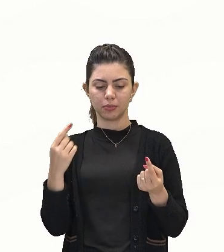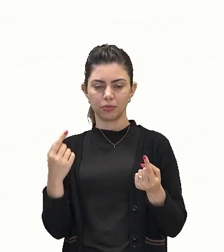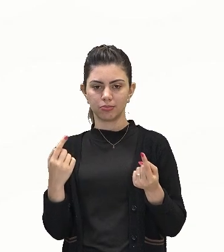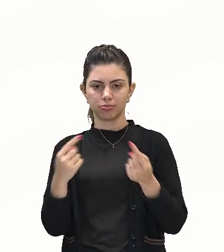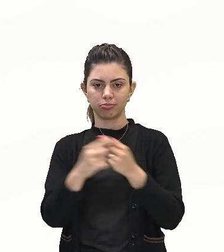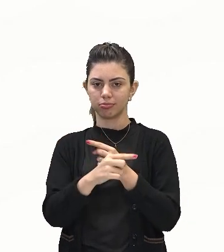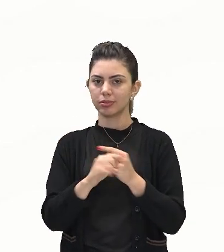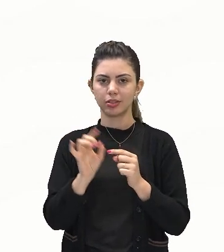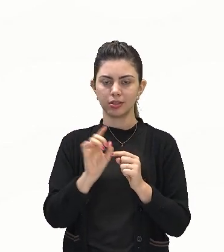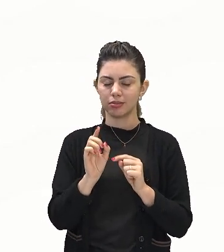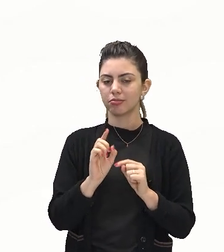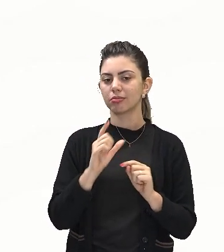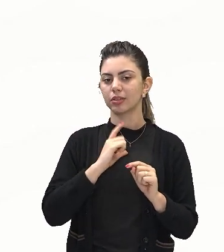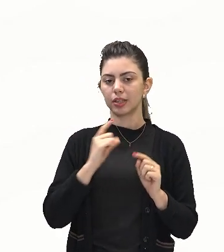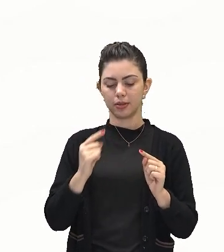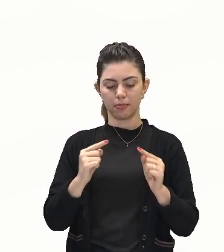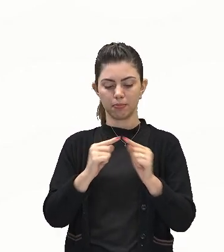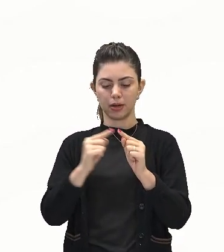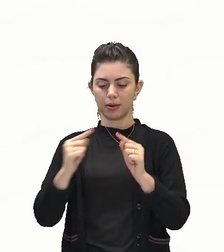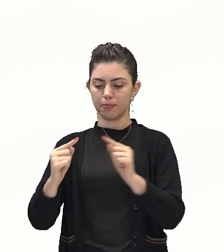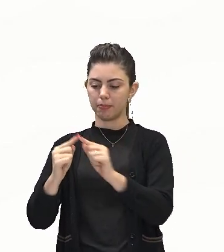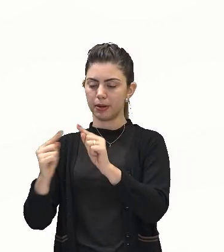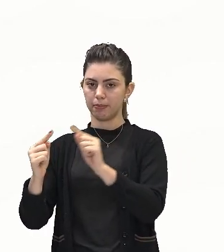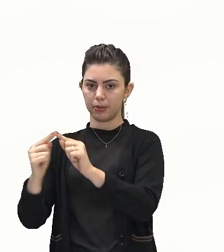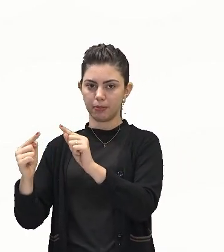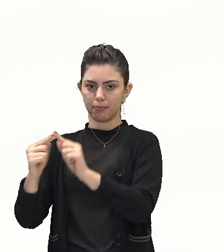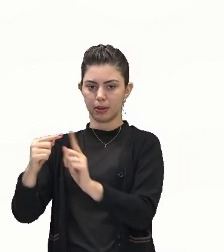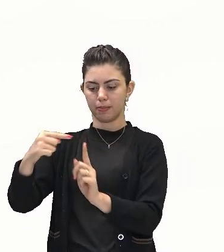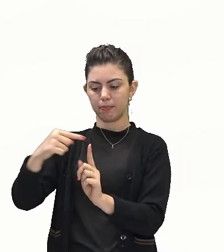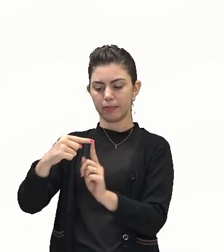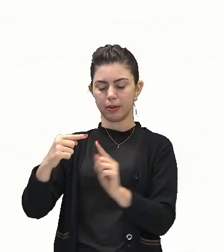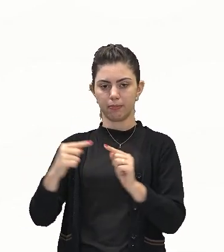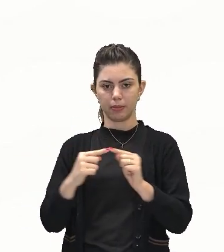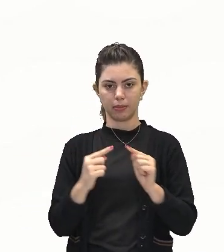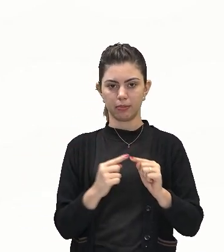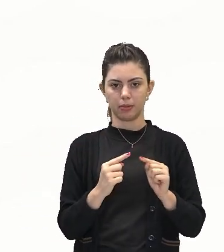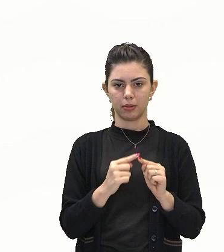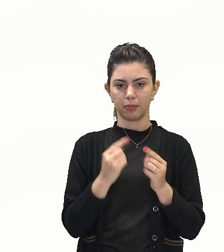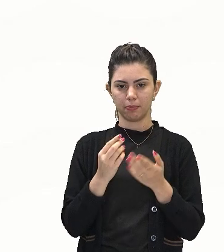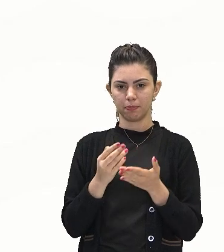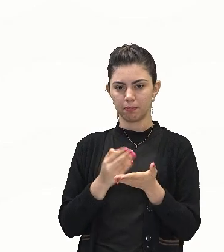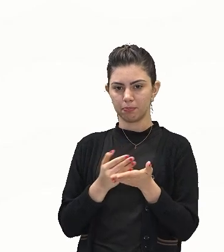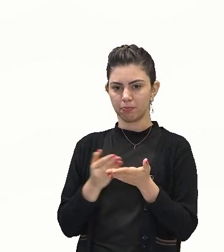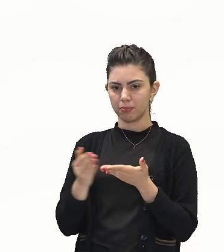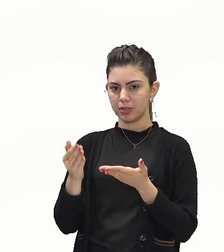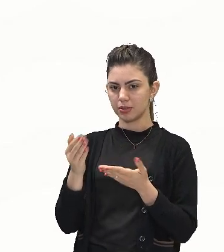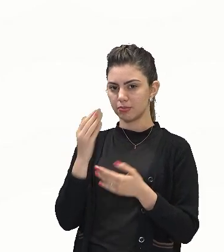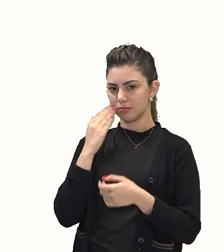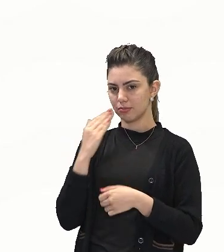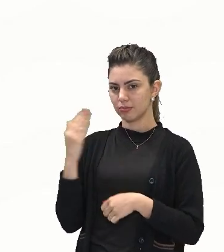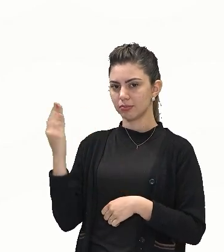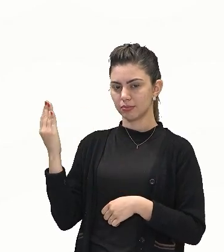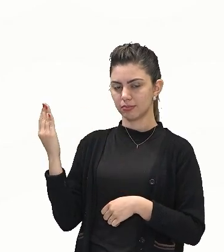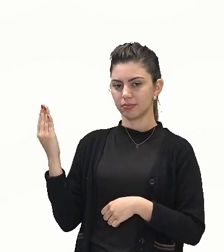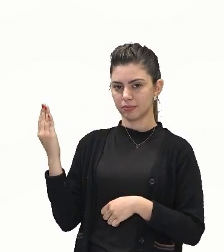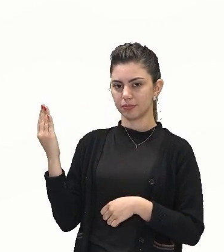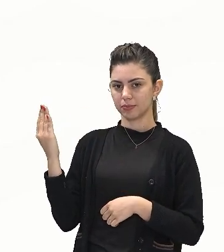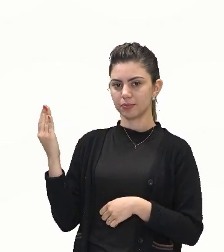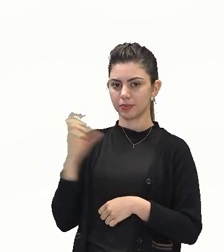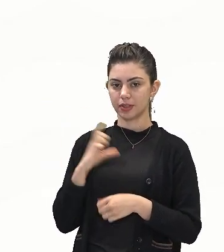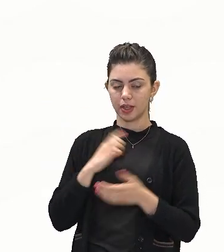Não, todas as figuras são fechadas. Onde começa, ela termina.